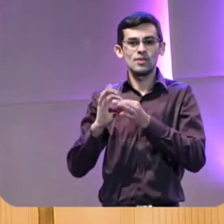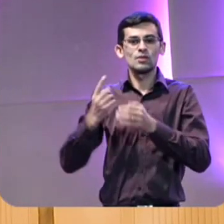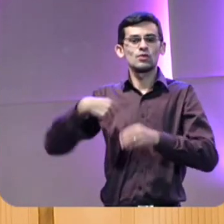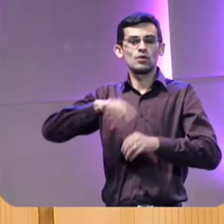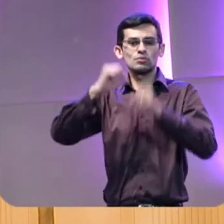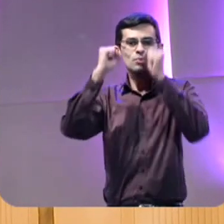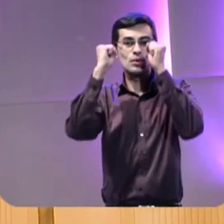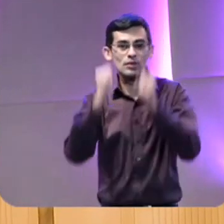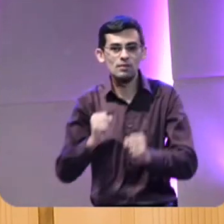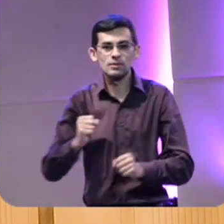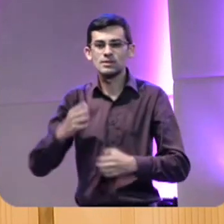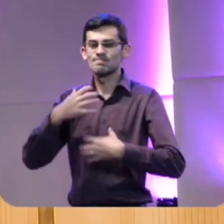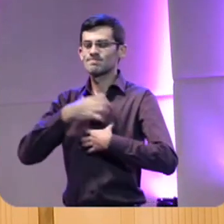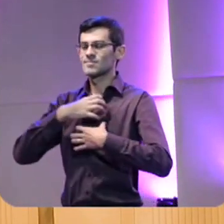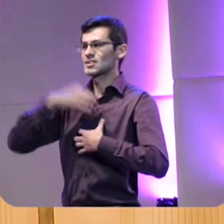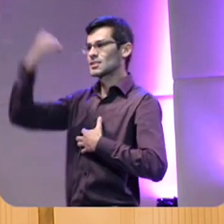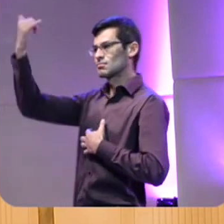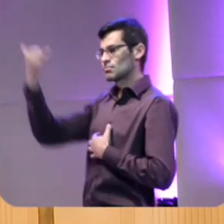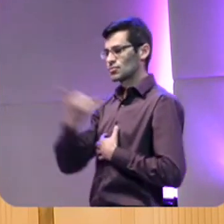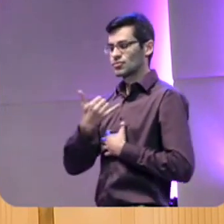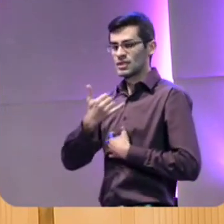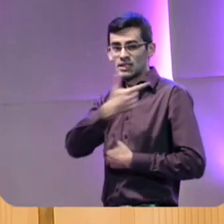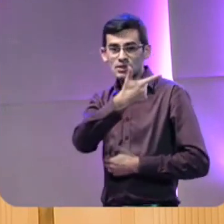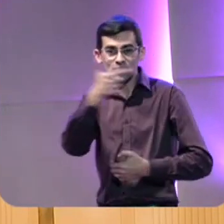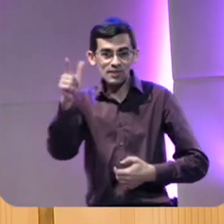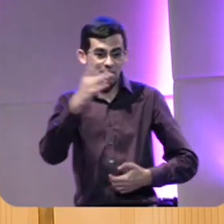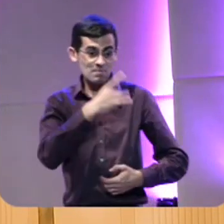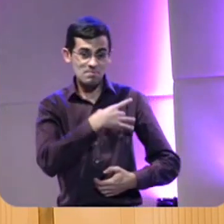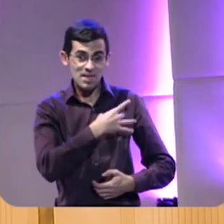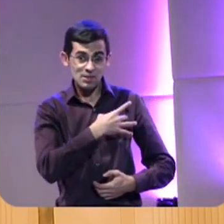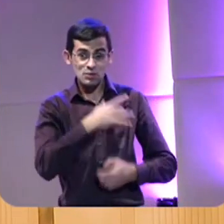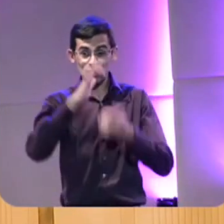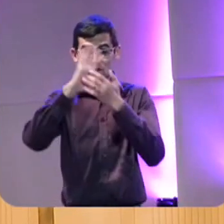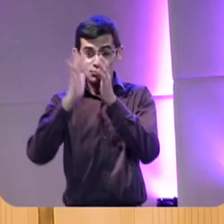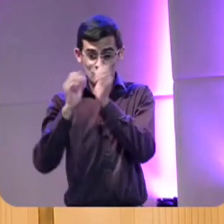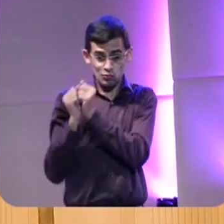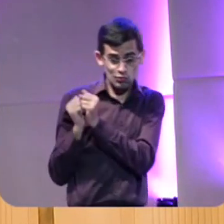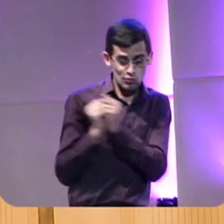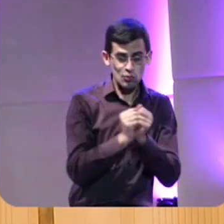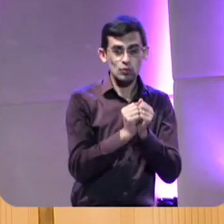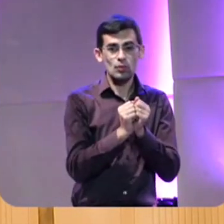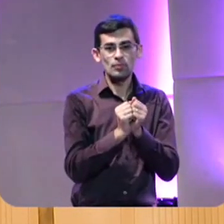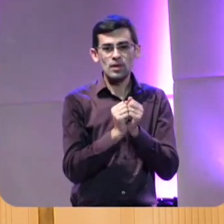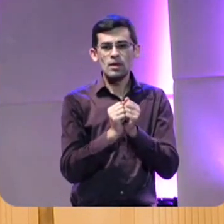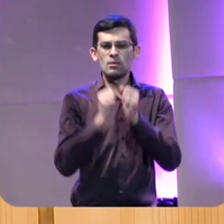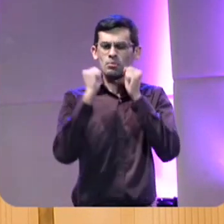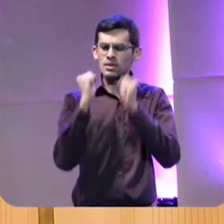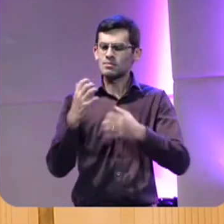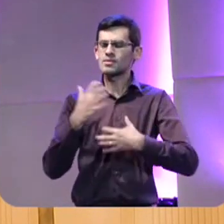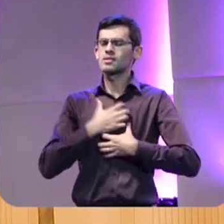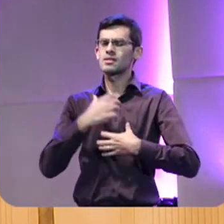podemos ouvir as suas palavras, não tenham medo, eu estou aqui. Quando nós podemos sentir o seu